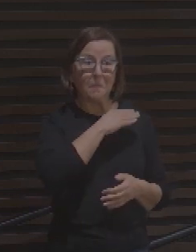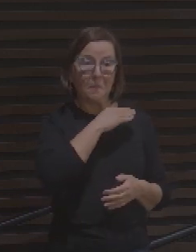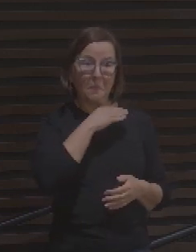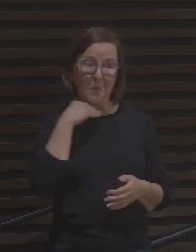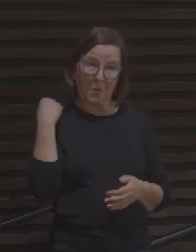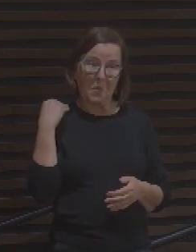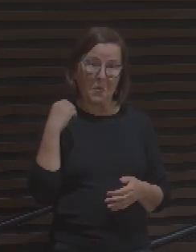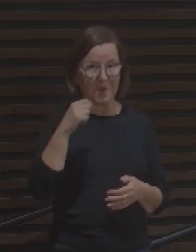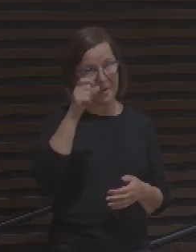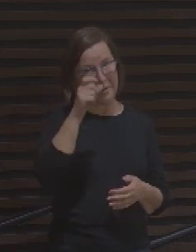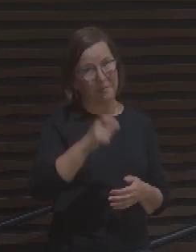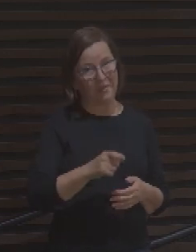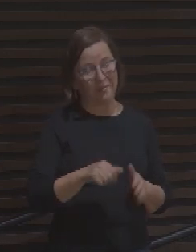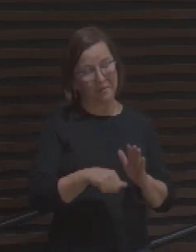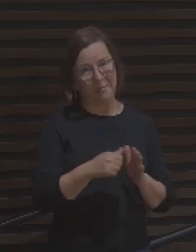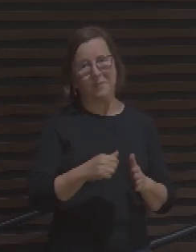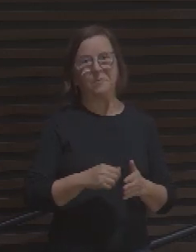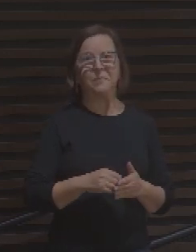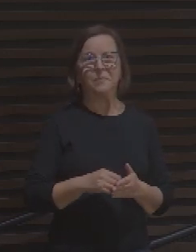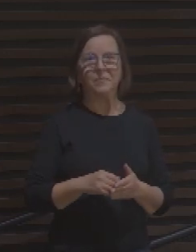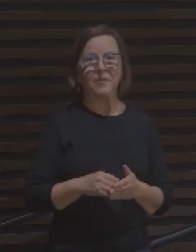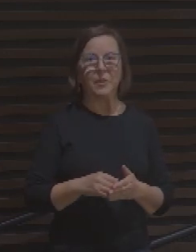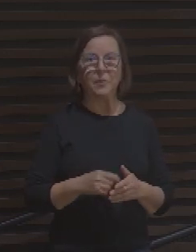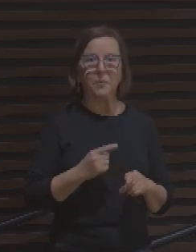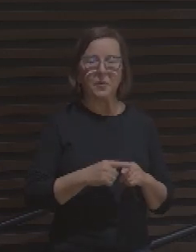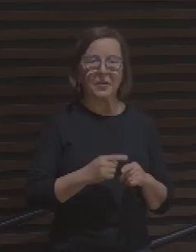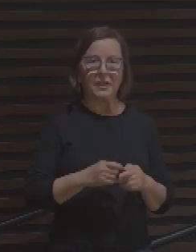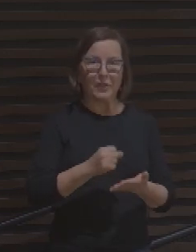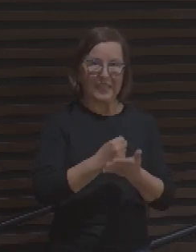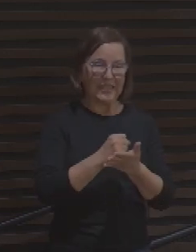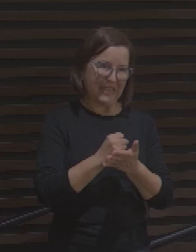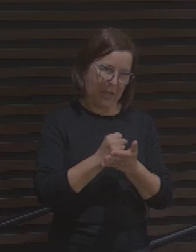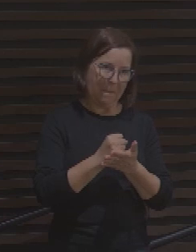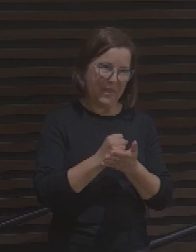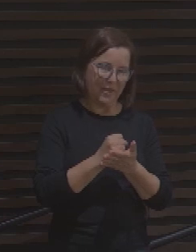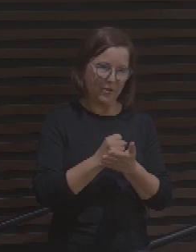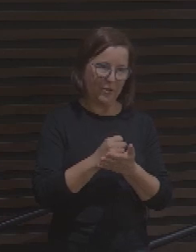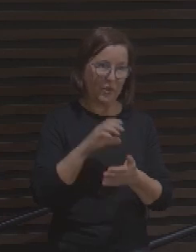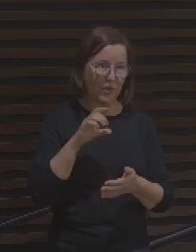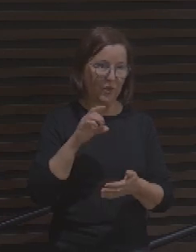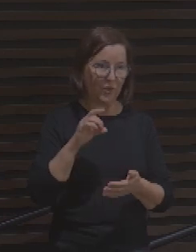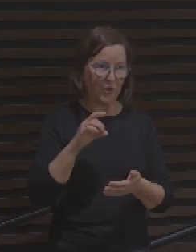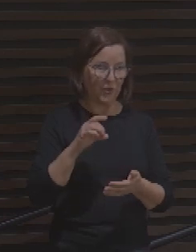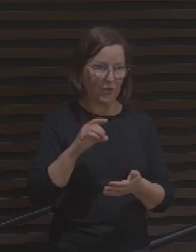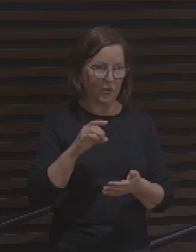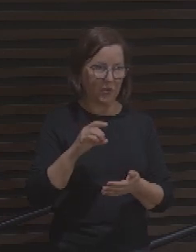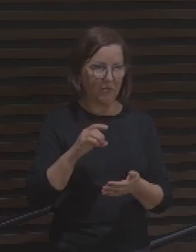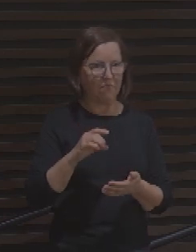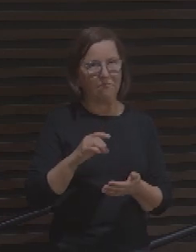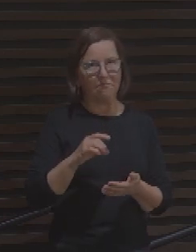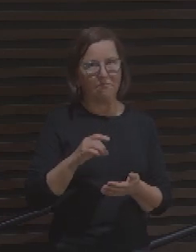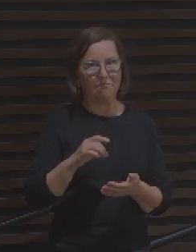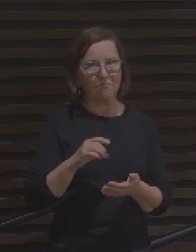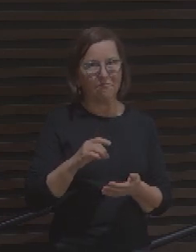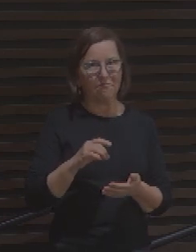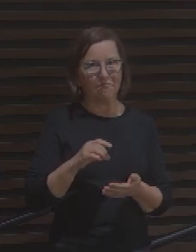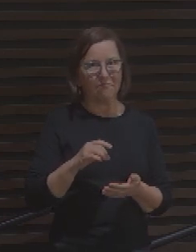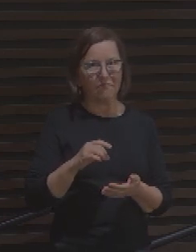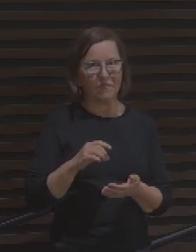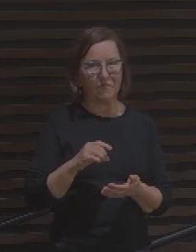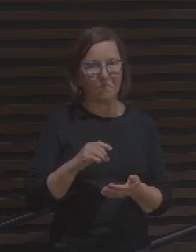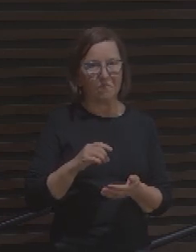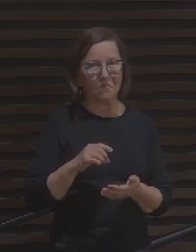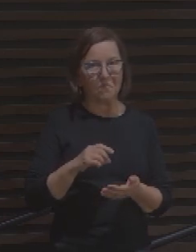testador. Pois um testamento só é confirmado no caso de